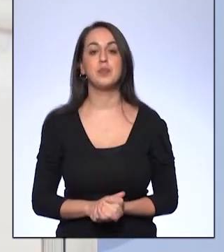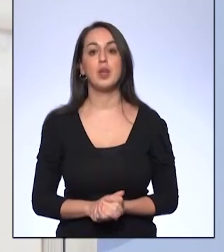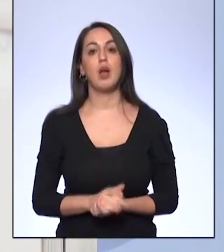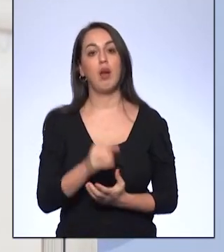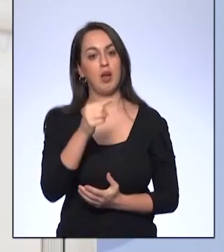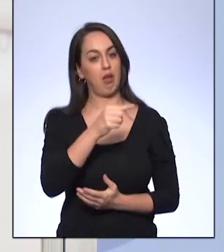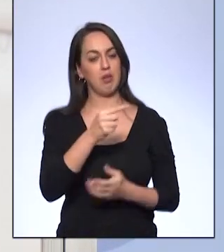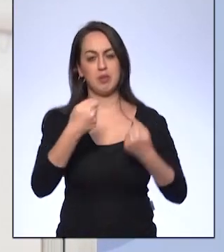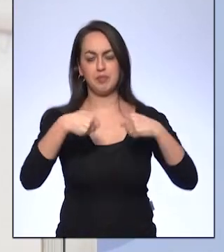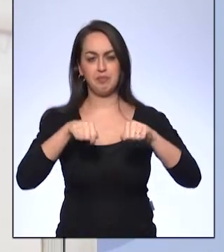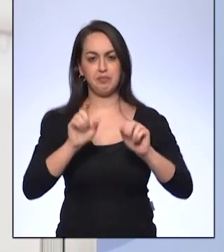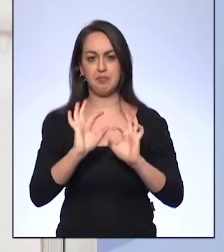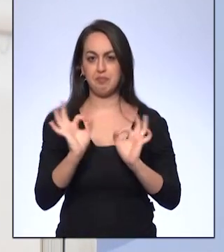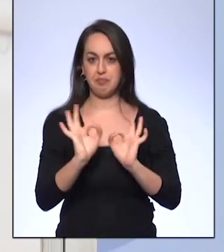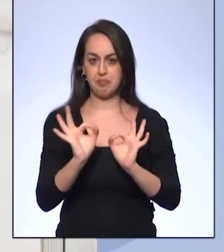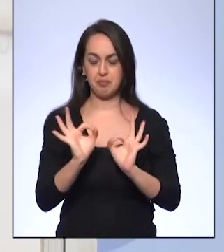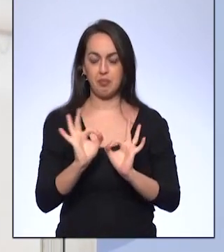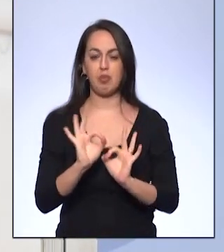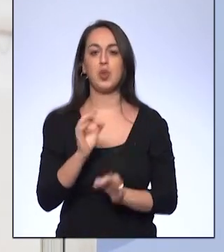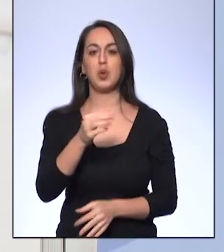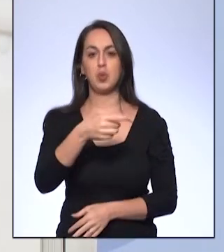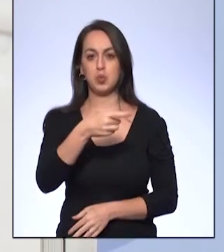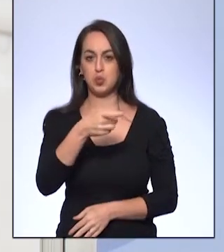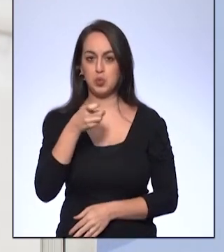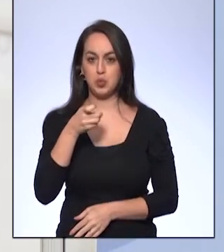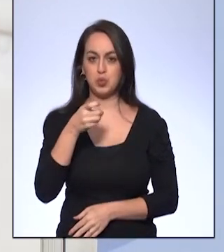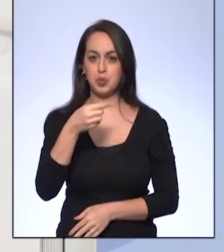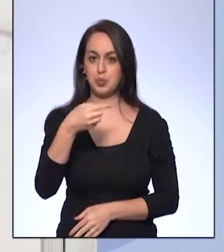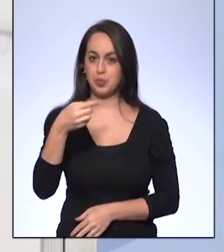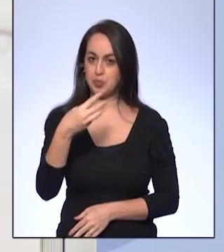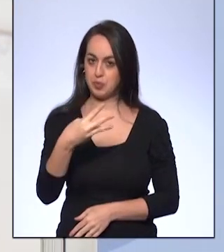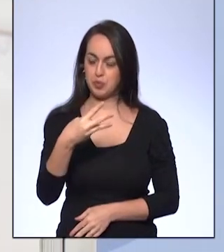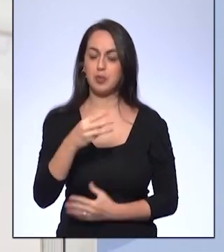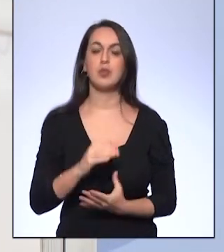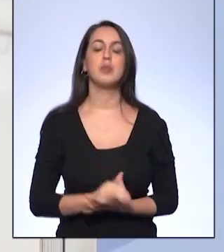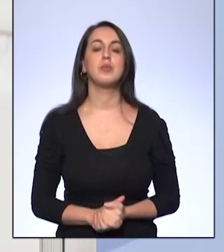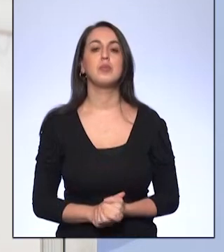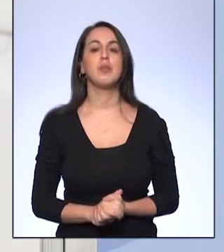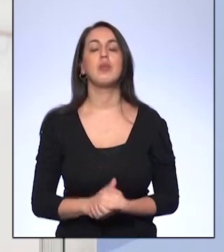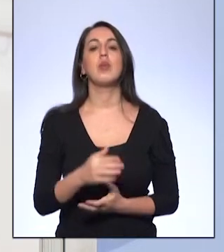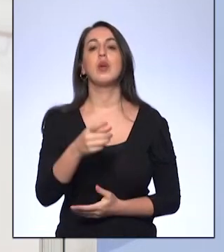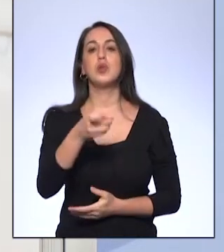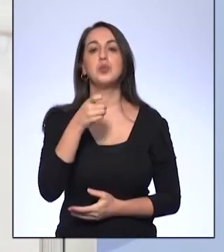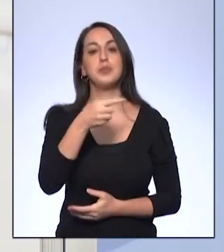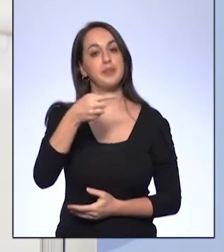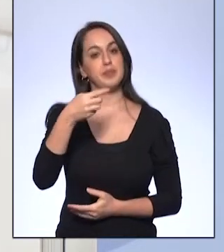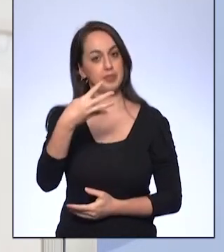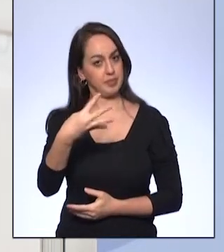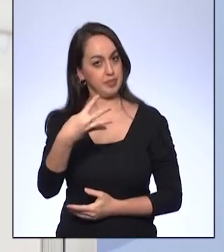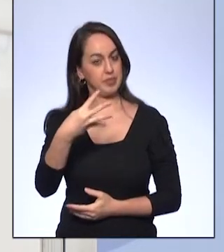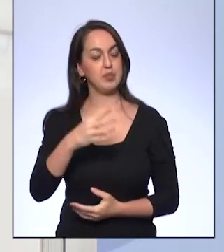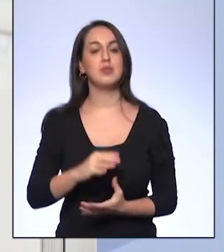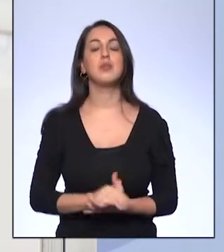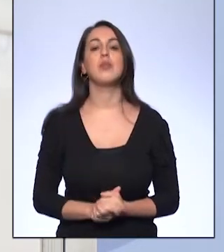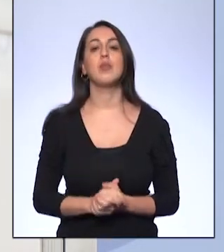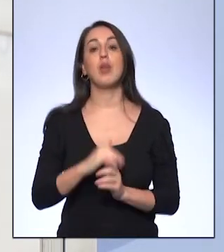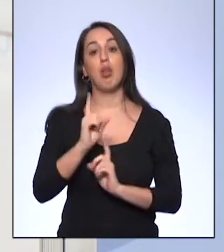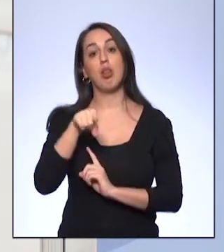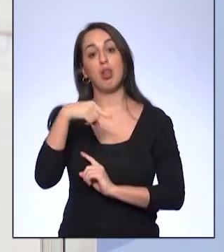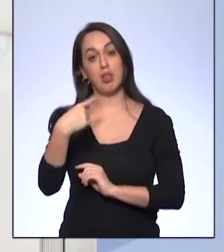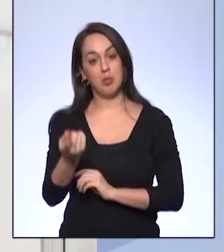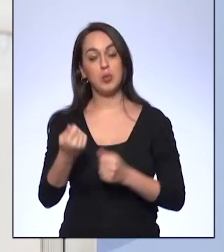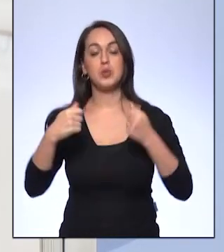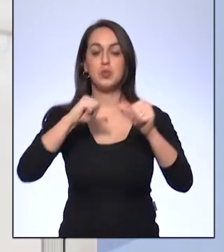mudo nada, x menos 3. Aqui eu não mudo nada, x menos 4. E aqui, joguinho de